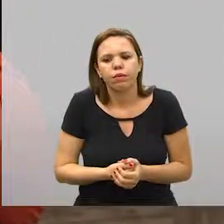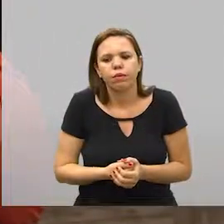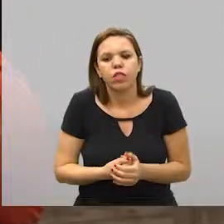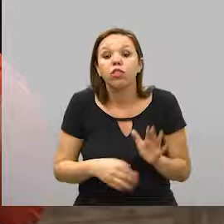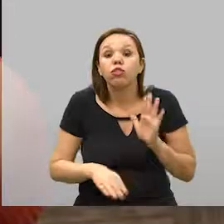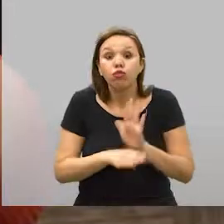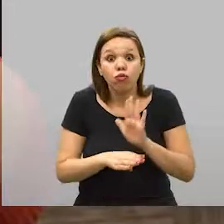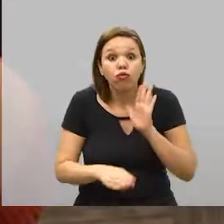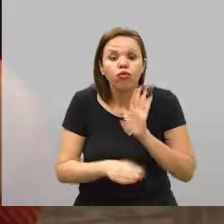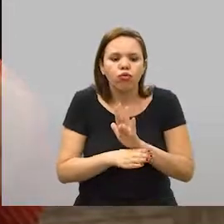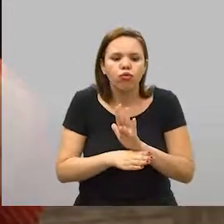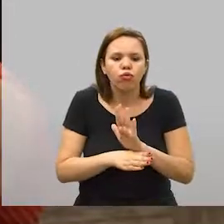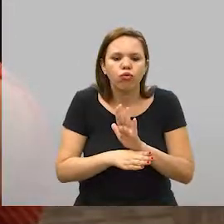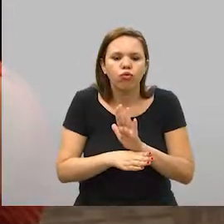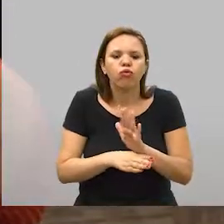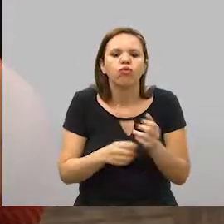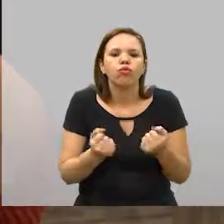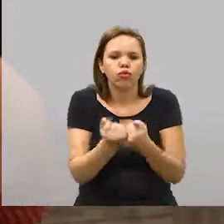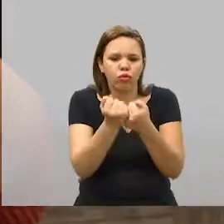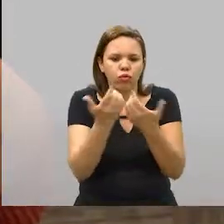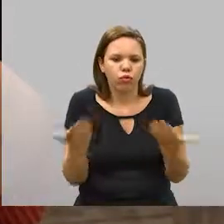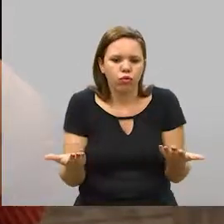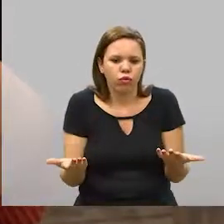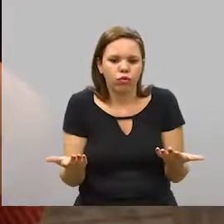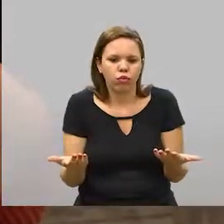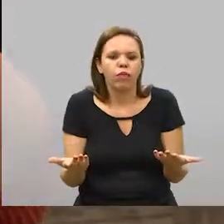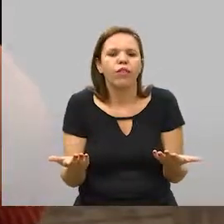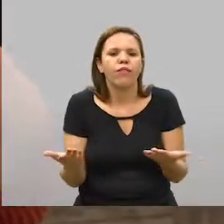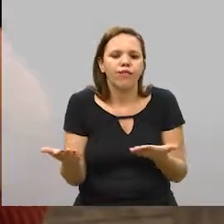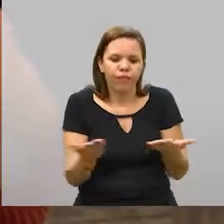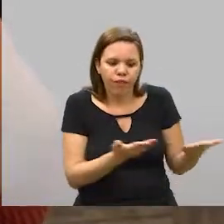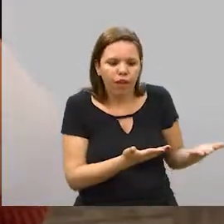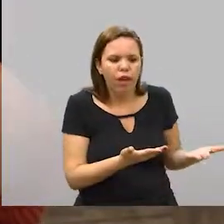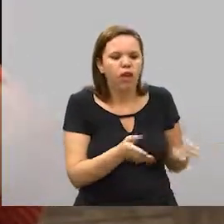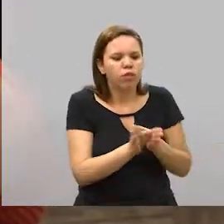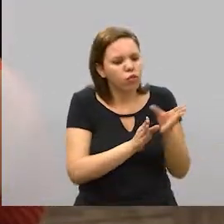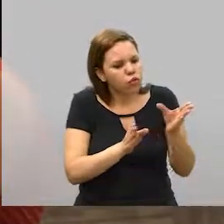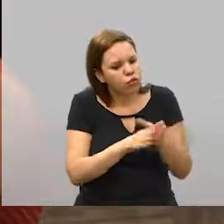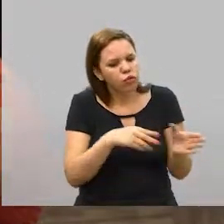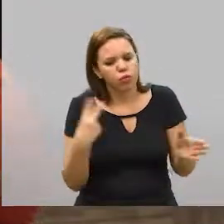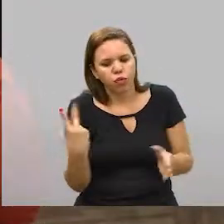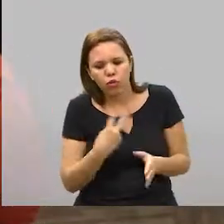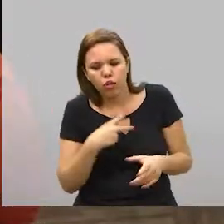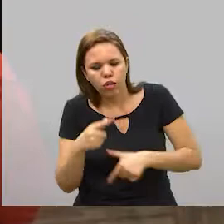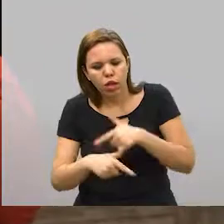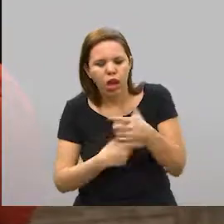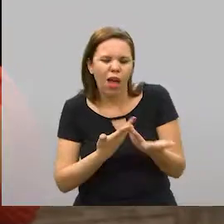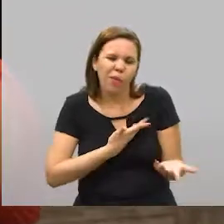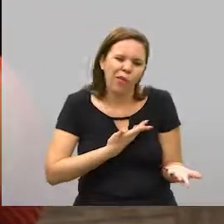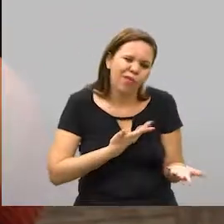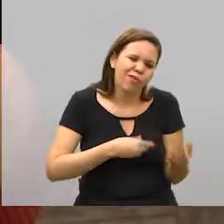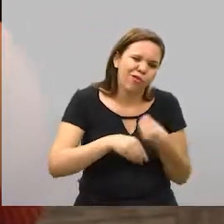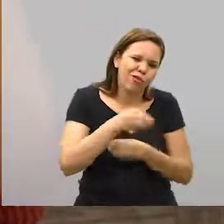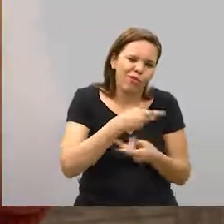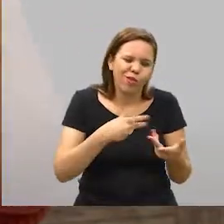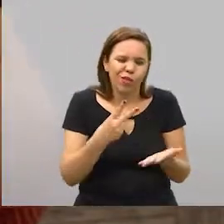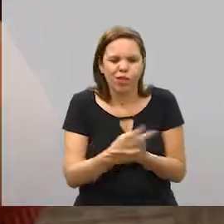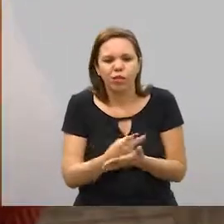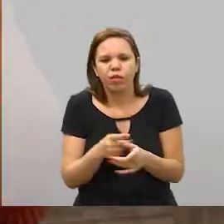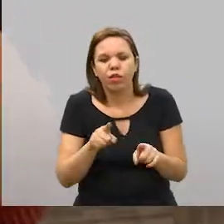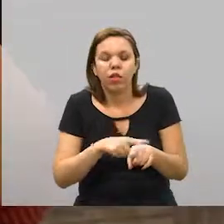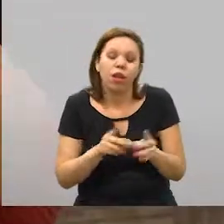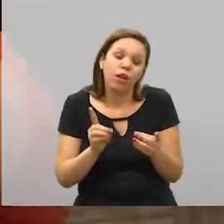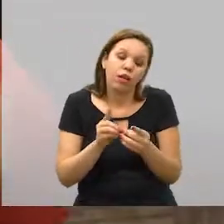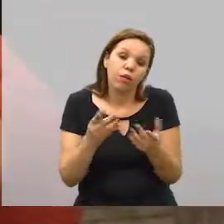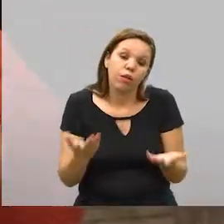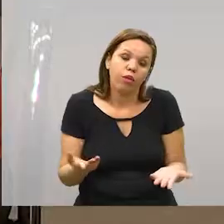ele nos ajuda, né? Ele nos auxilia, assim, presta uma consultoria para a gente. Meio que amizade, consultoria ao